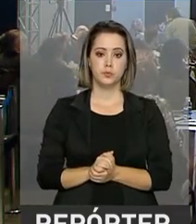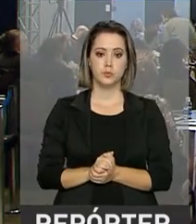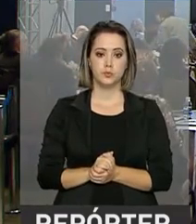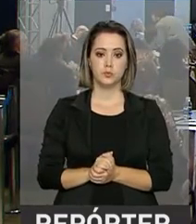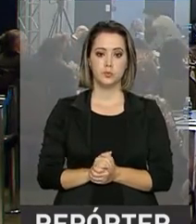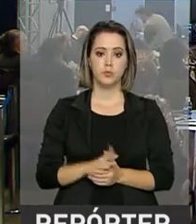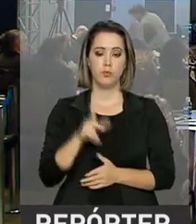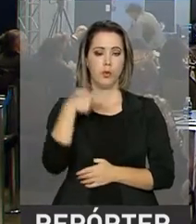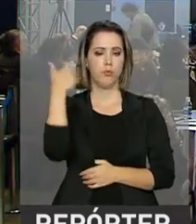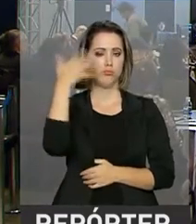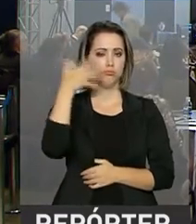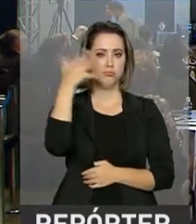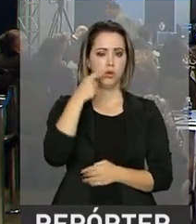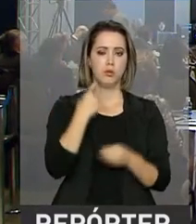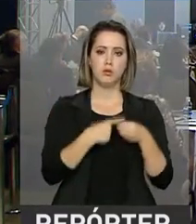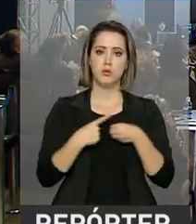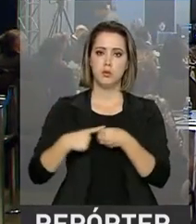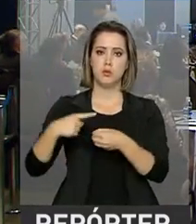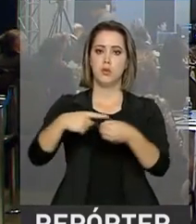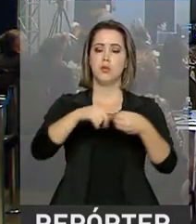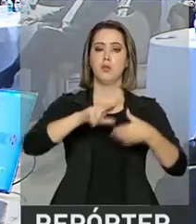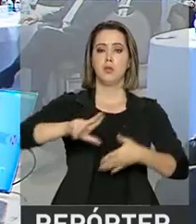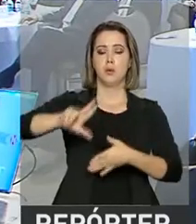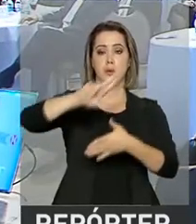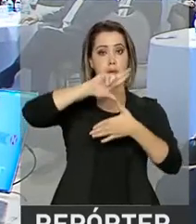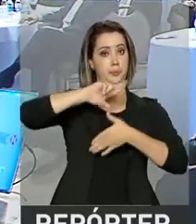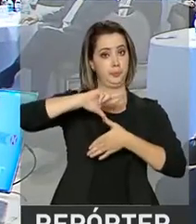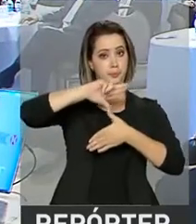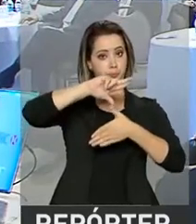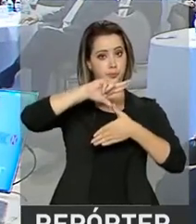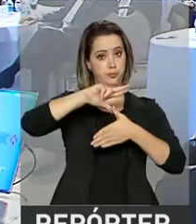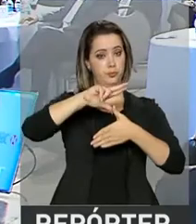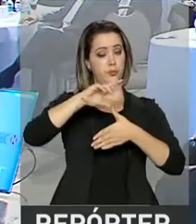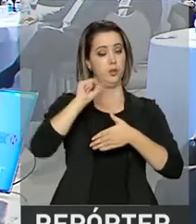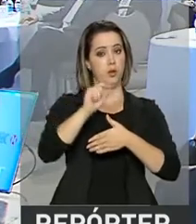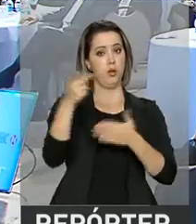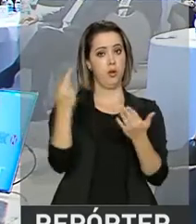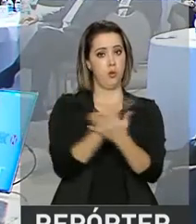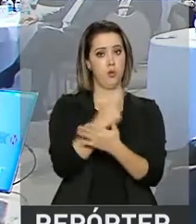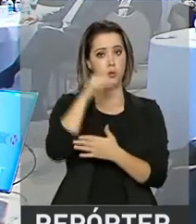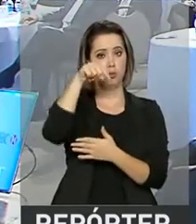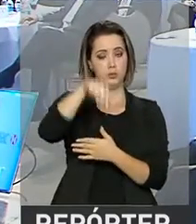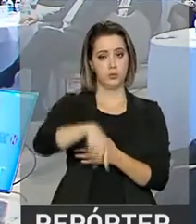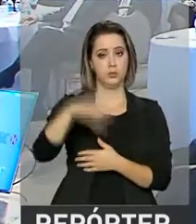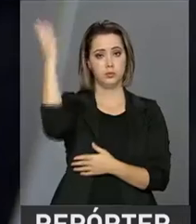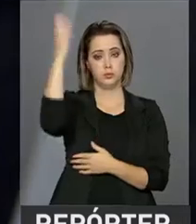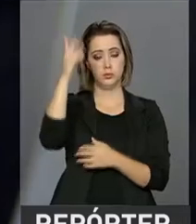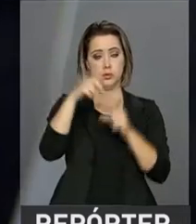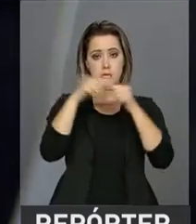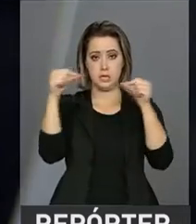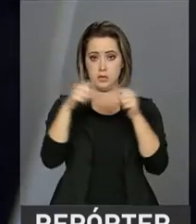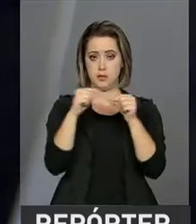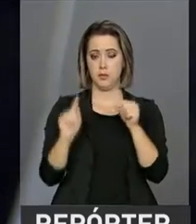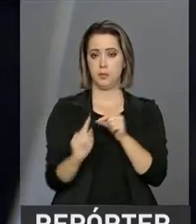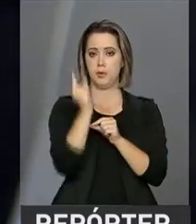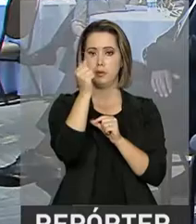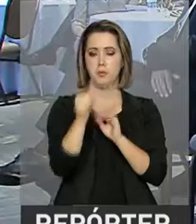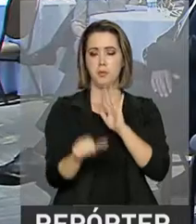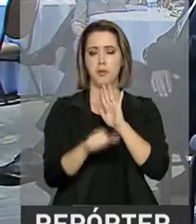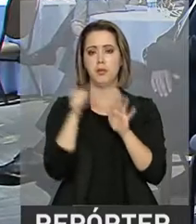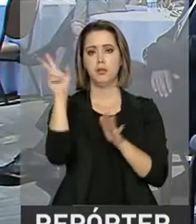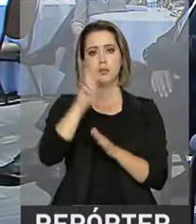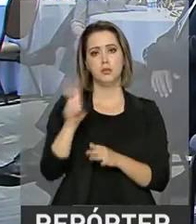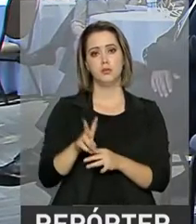A Conferência de Cidades Latino-Americanas foi realizada na capital federal pela primeira vez. O evento é organizado